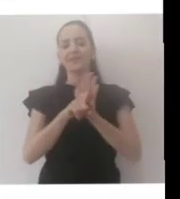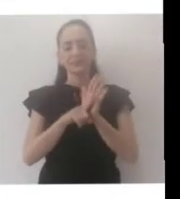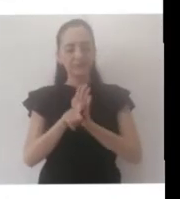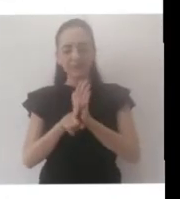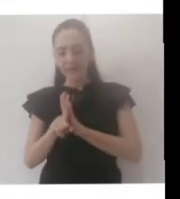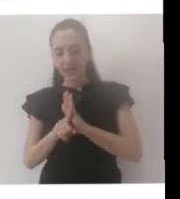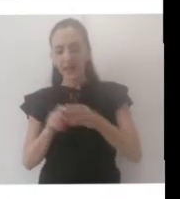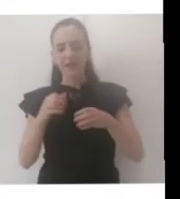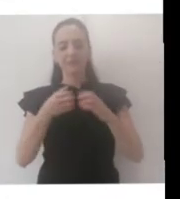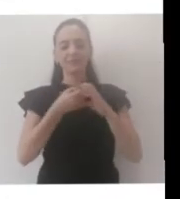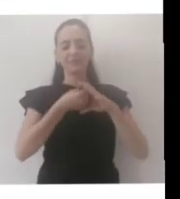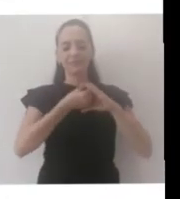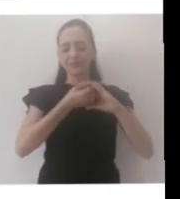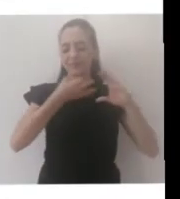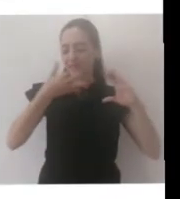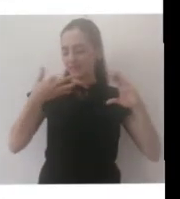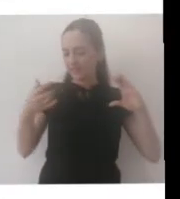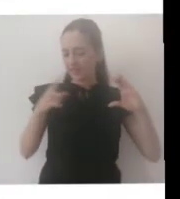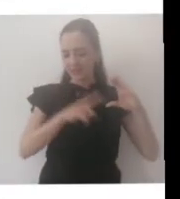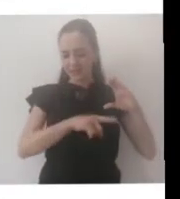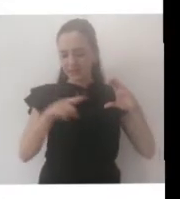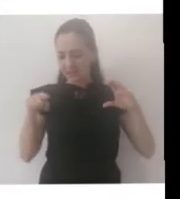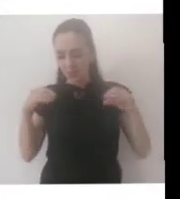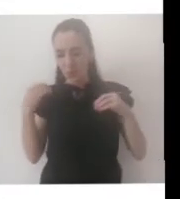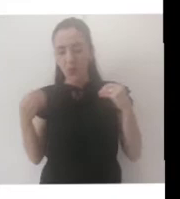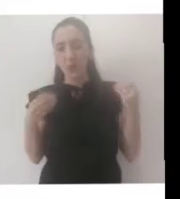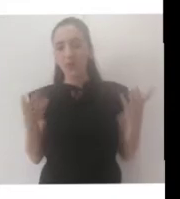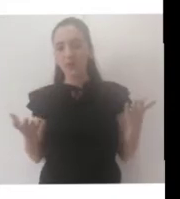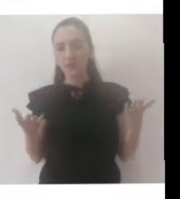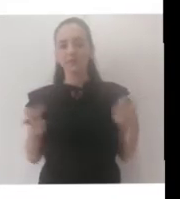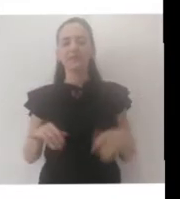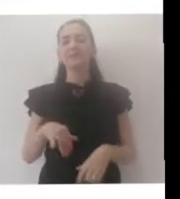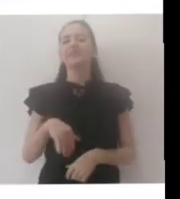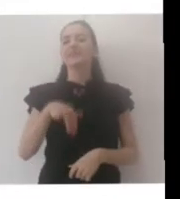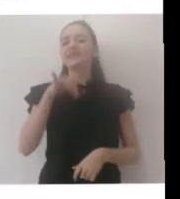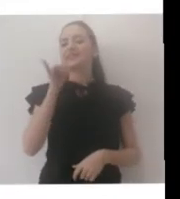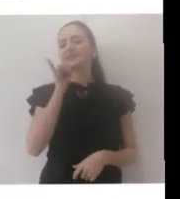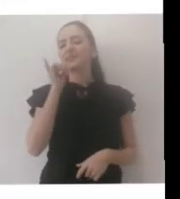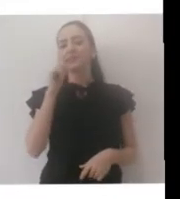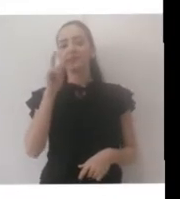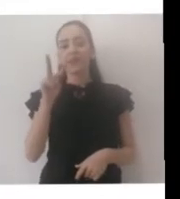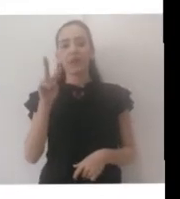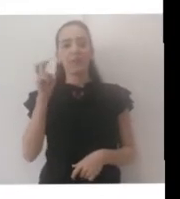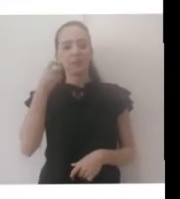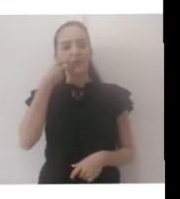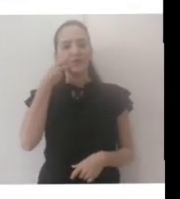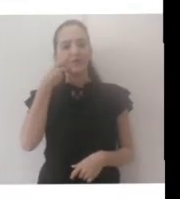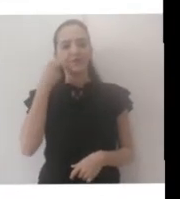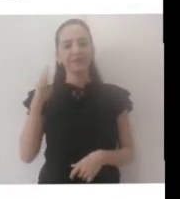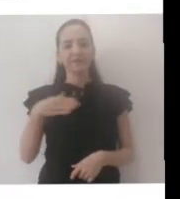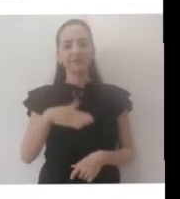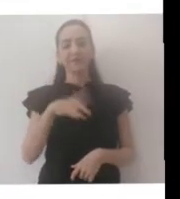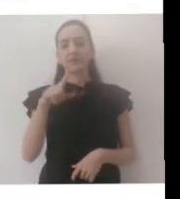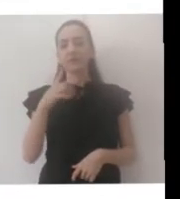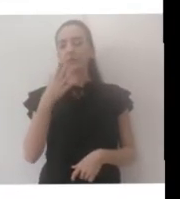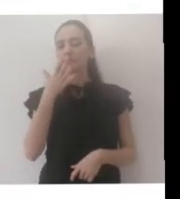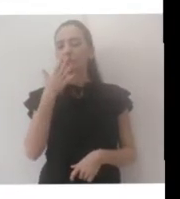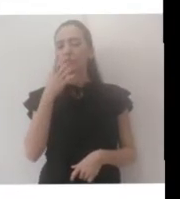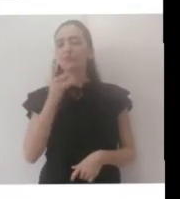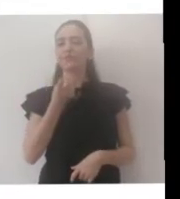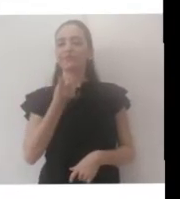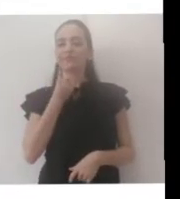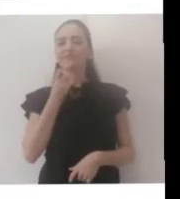para perceber que um certo peixe é vermelho, abstração empírica, lembra que eu falei da cor da garrafa? Ela